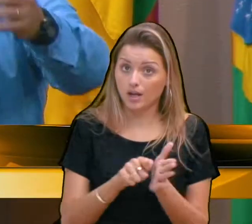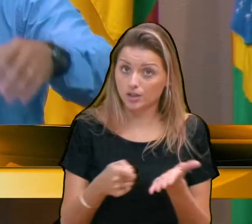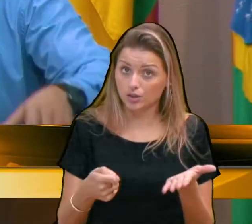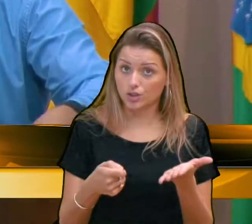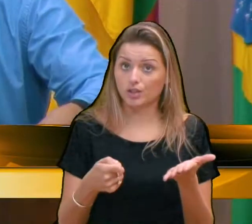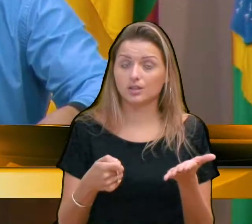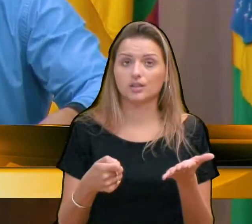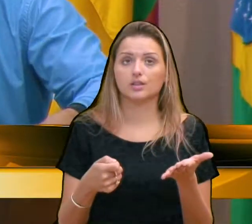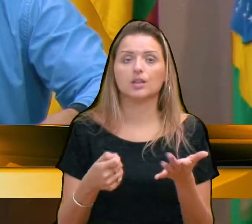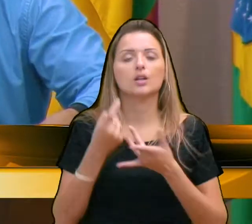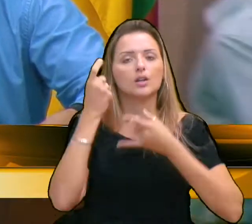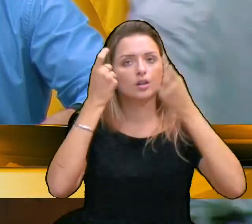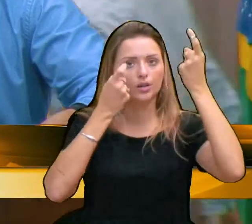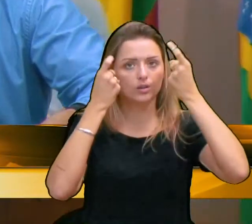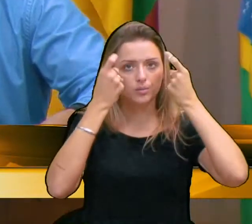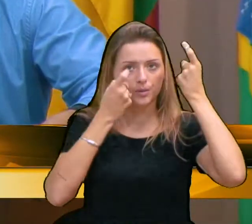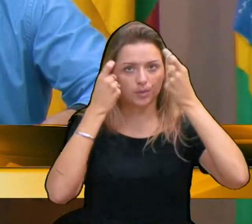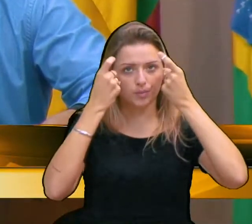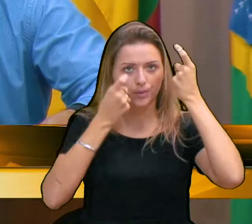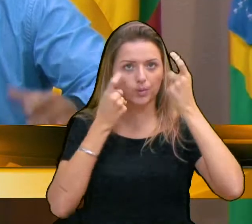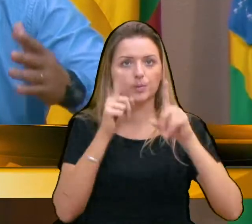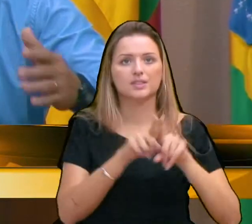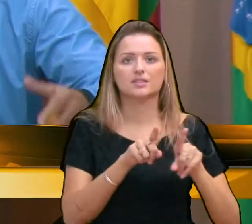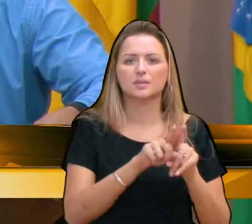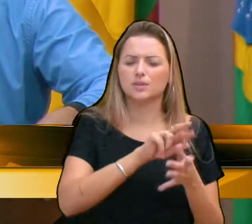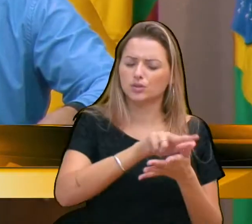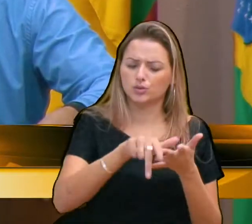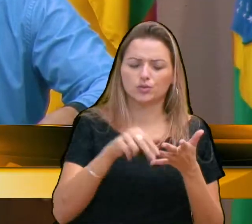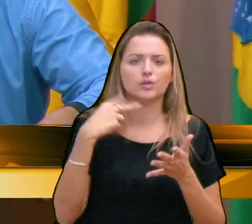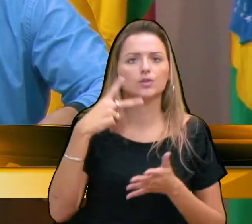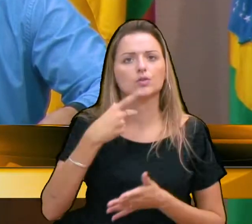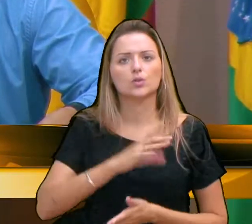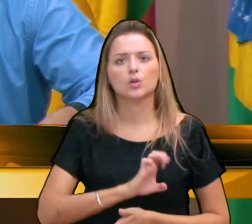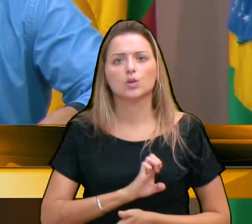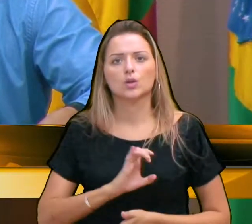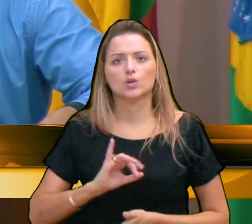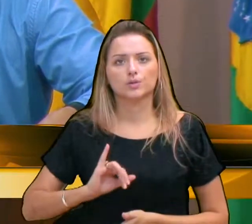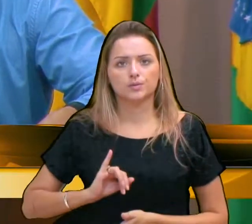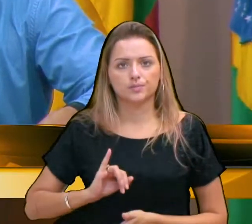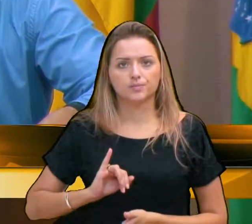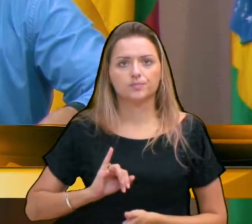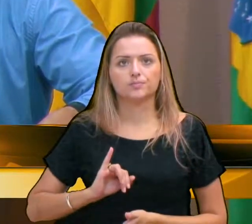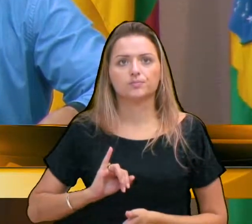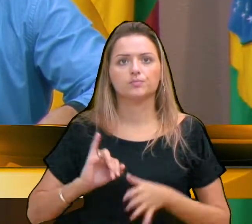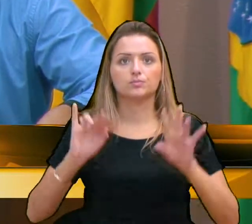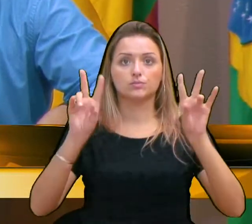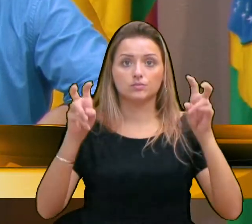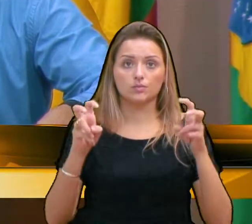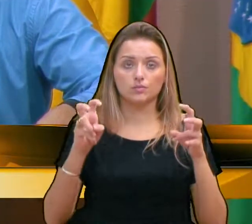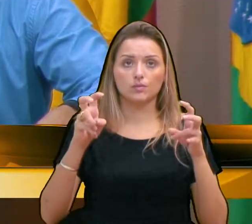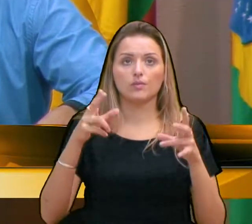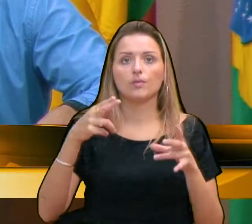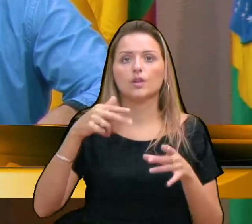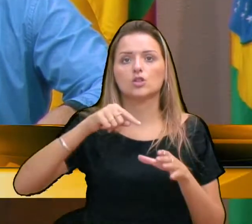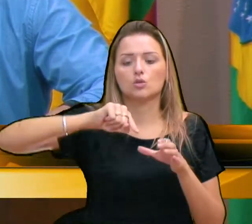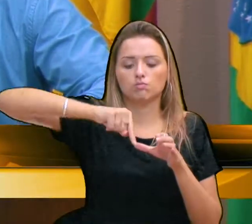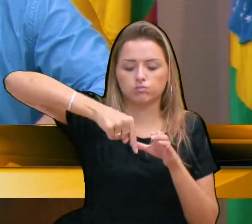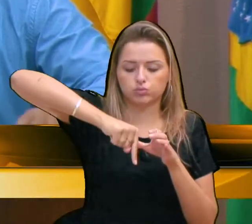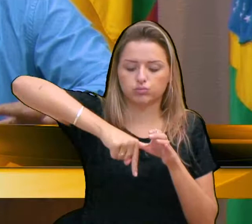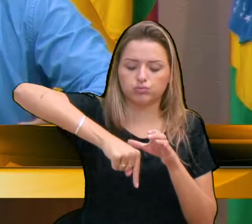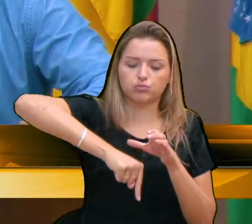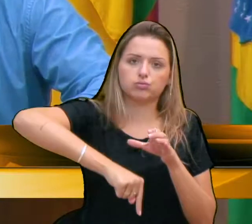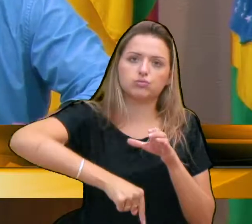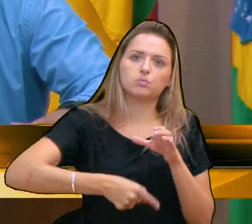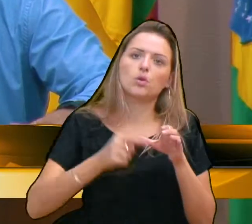uma preocupação de vários vereadores, o Ed Carlos, o assunto de poços artesianos no interior, que